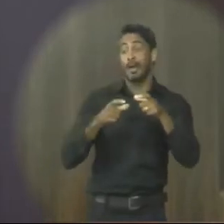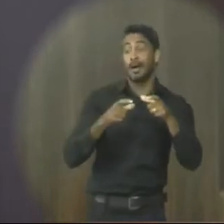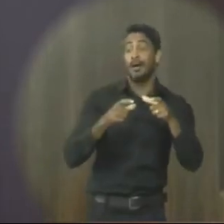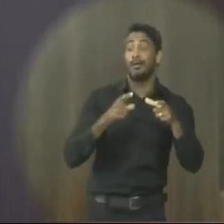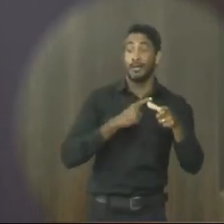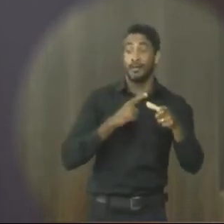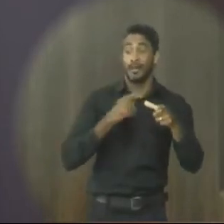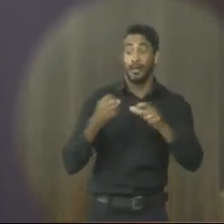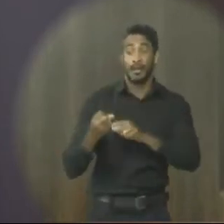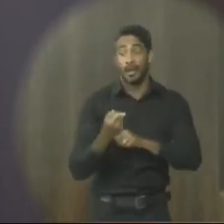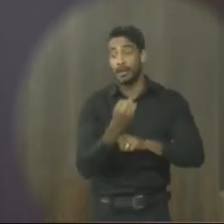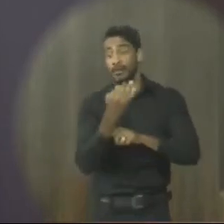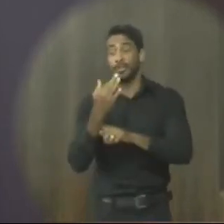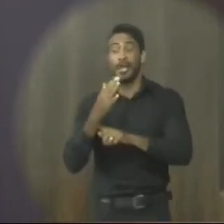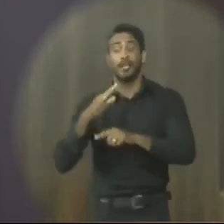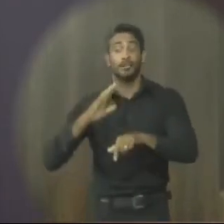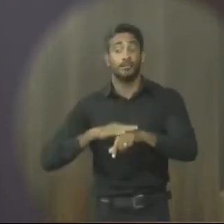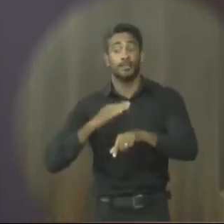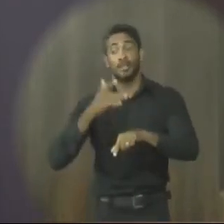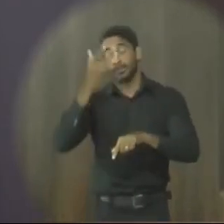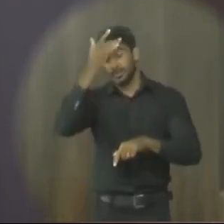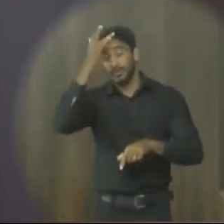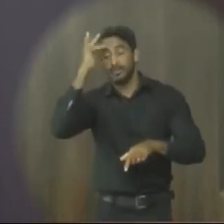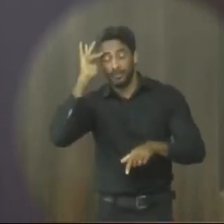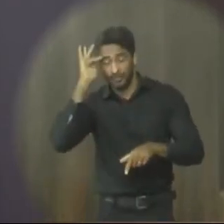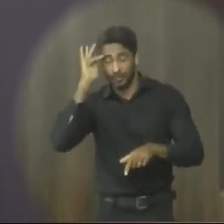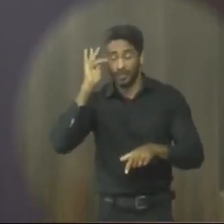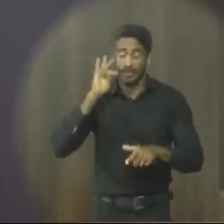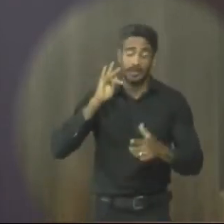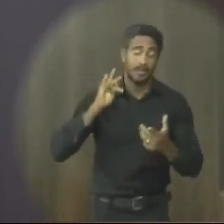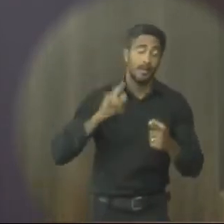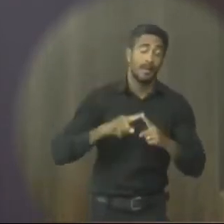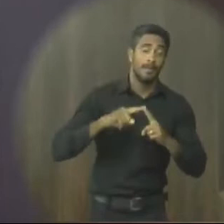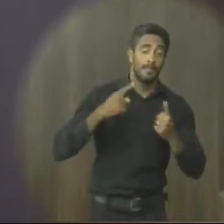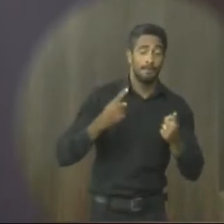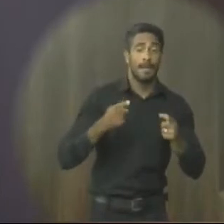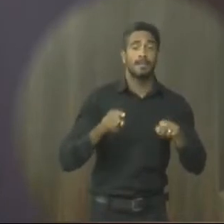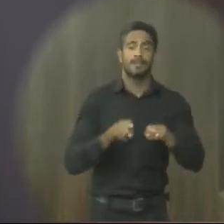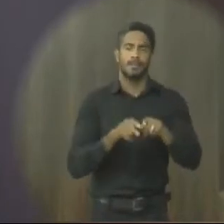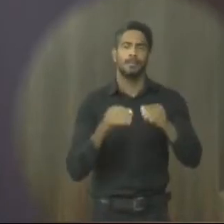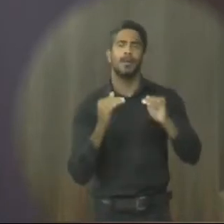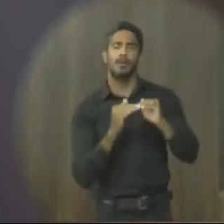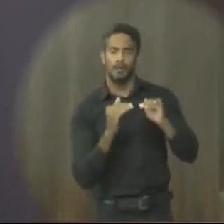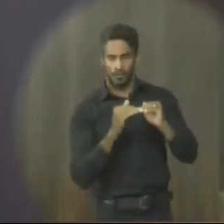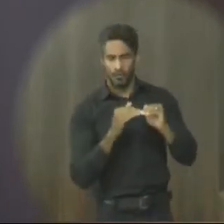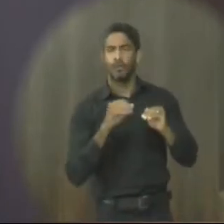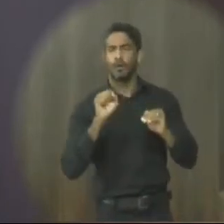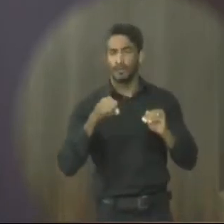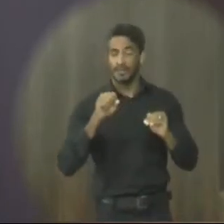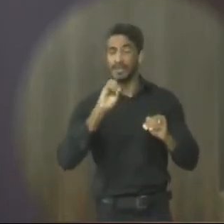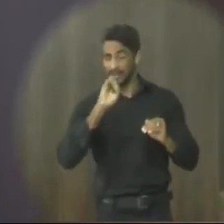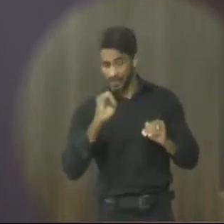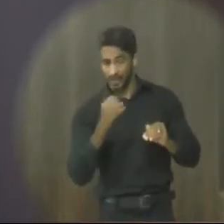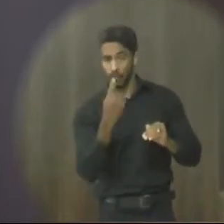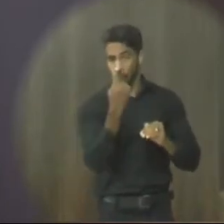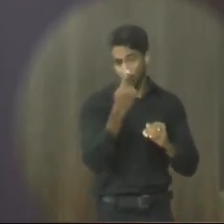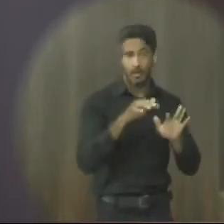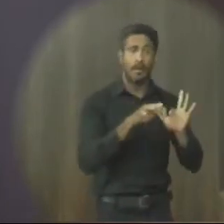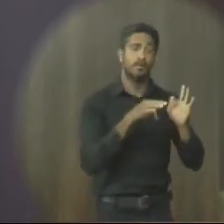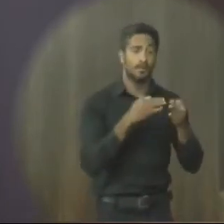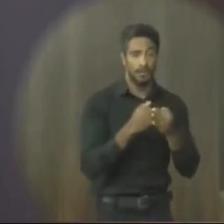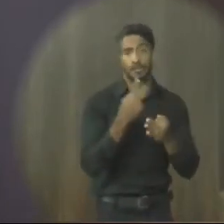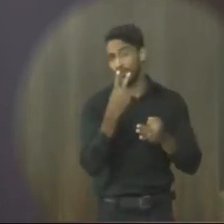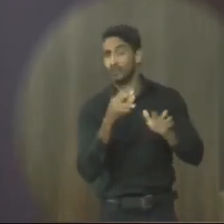número maior de pessoas, né? Esse é um critério que a gente utiliza. Mas eu concordo também com você que se tiver uma família ou duas famílias,